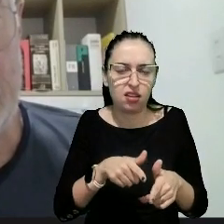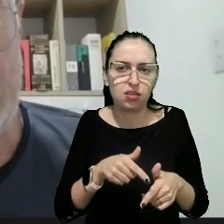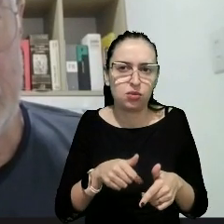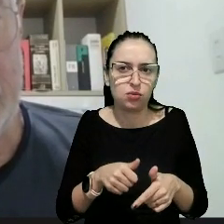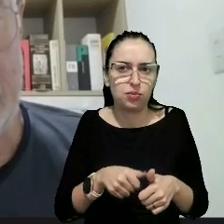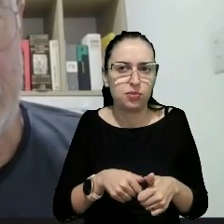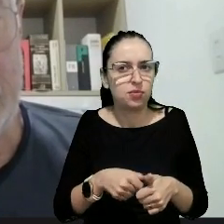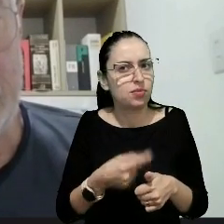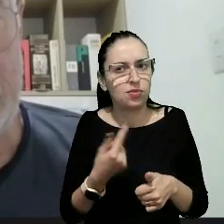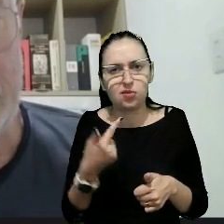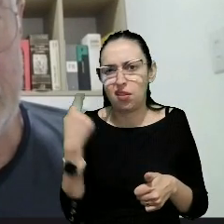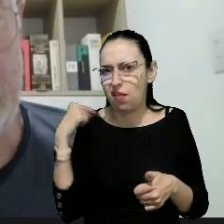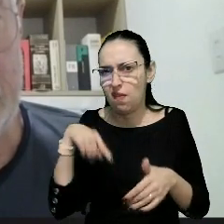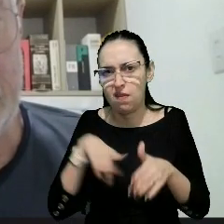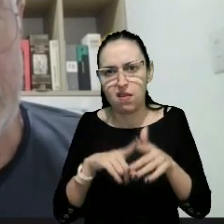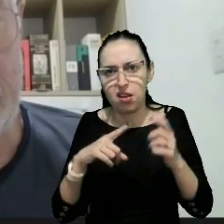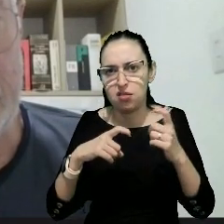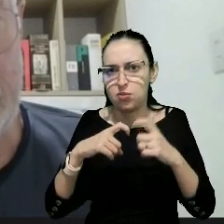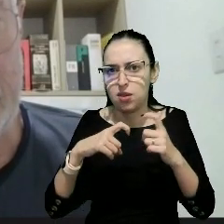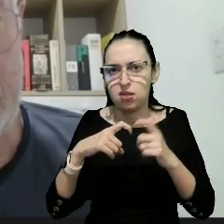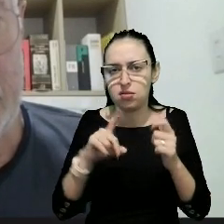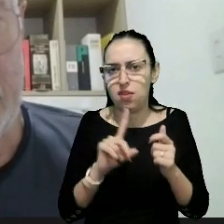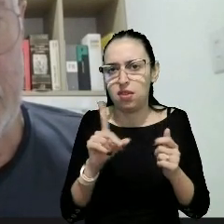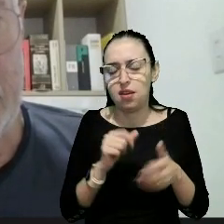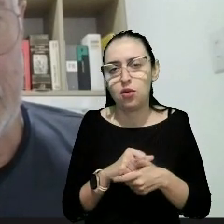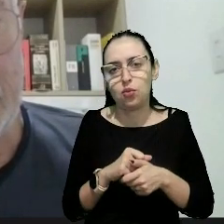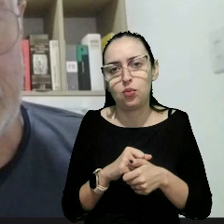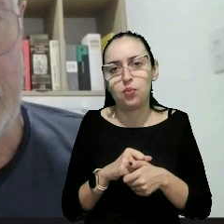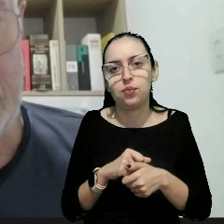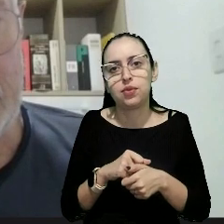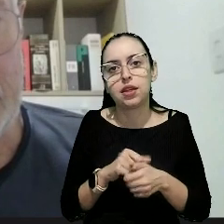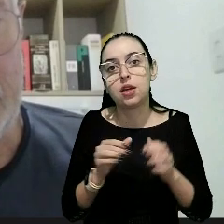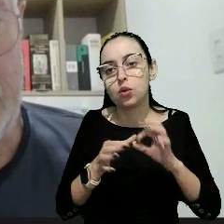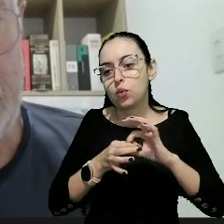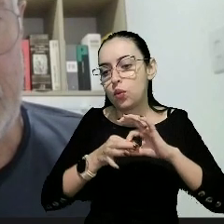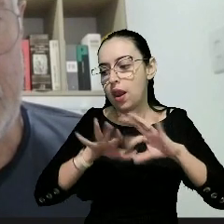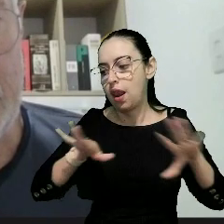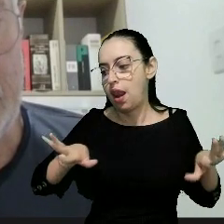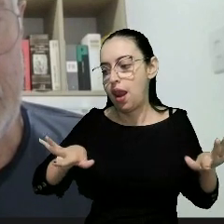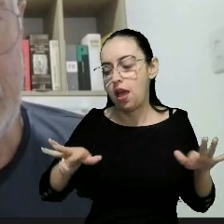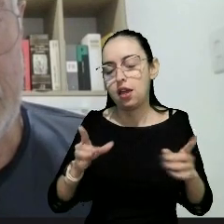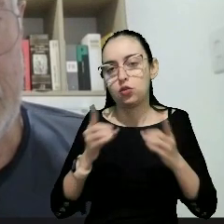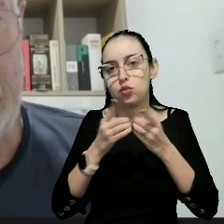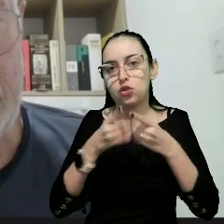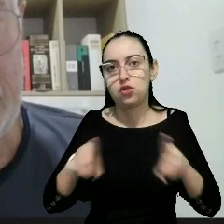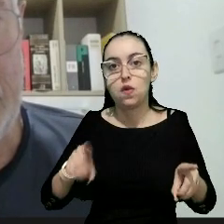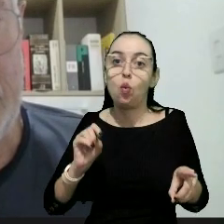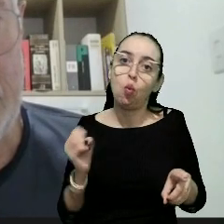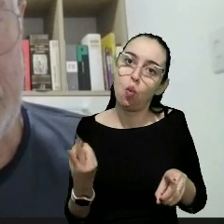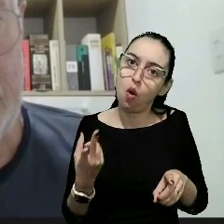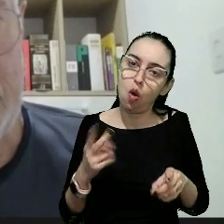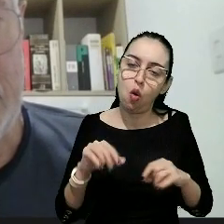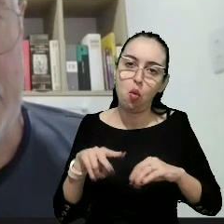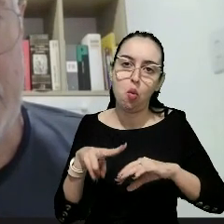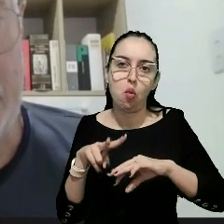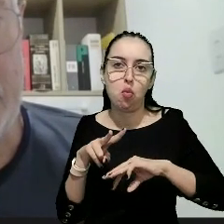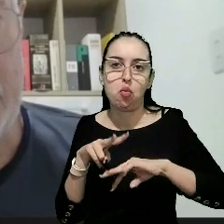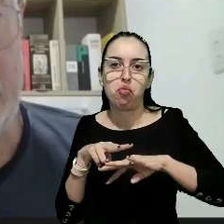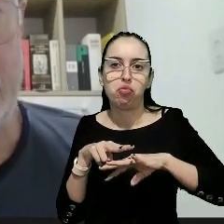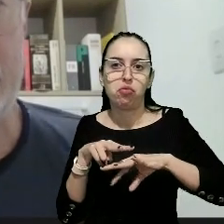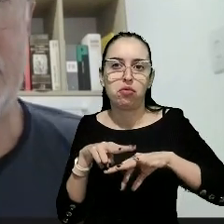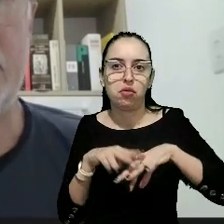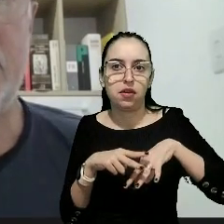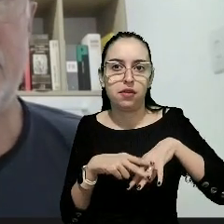for amarrado, principalmente os mais velhos, eles não vão. Então, quando se separam, ou quando